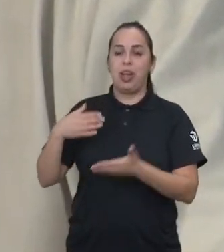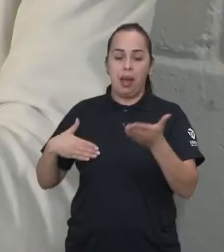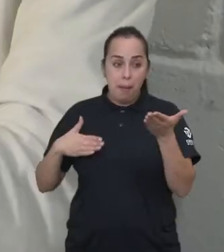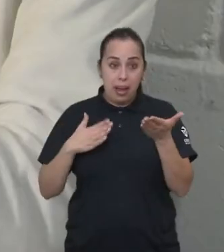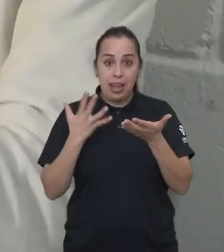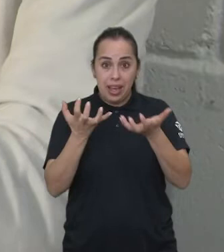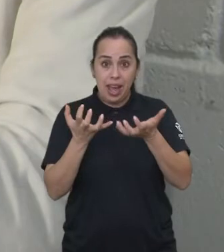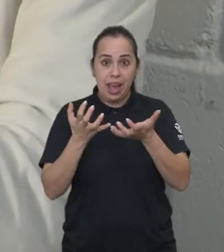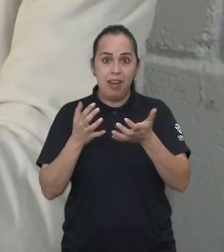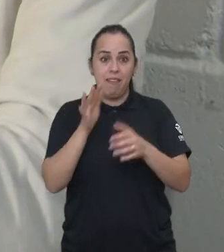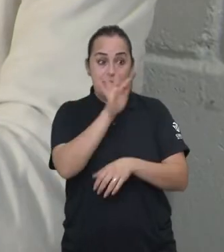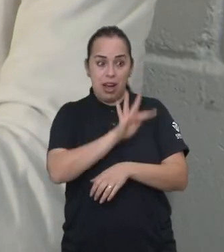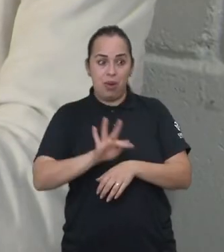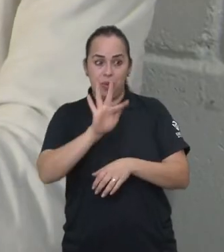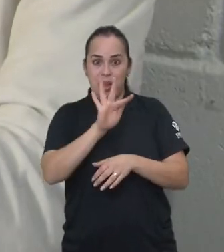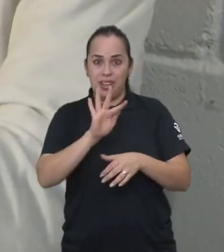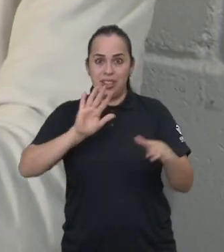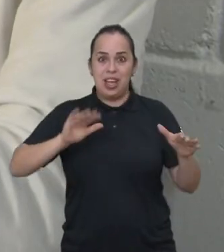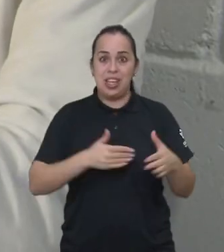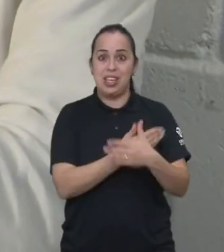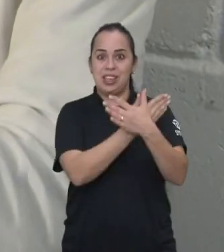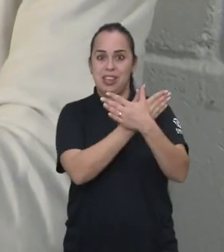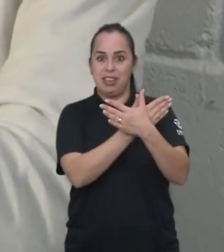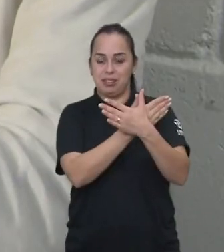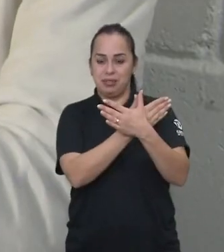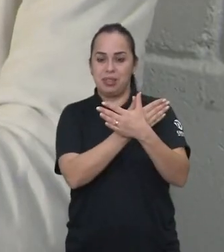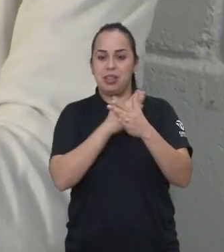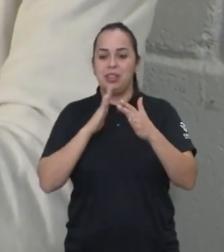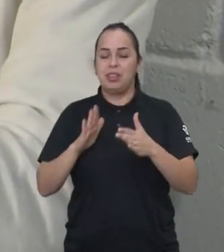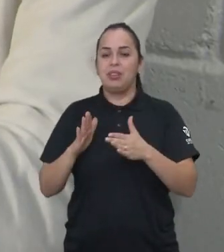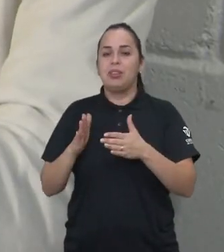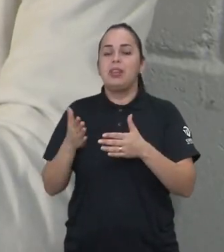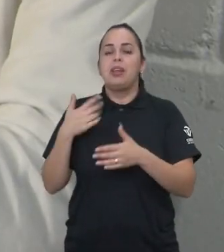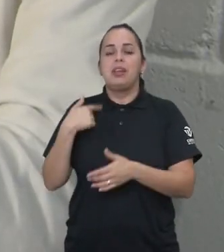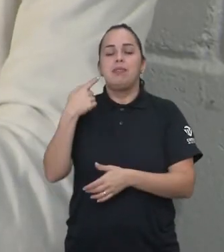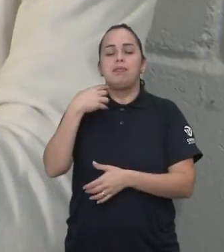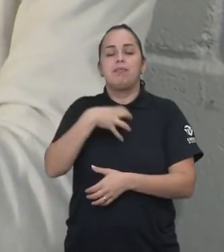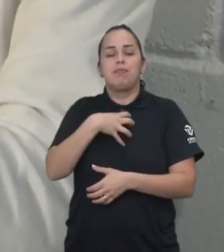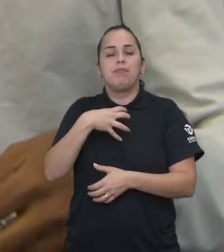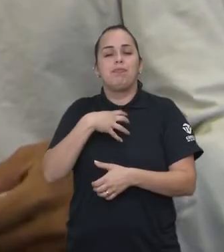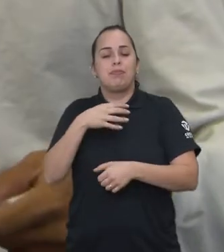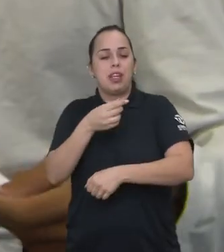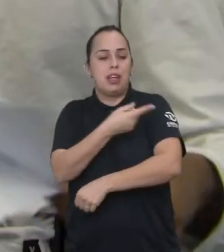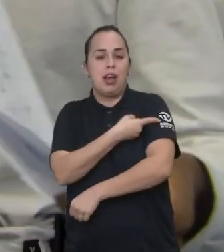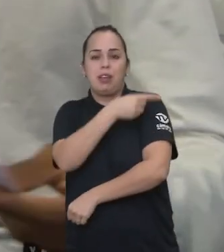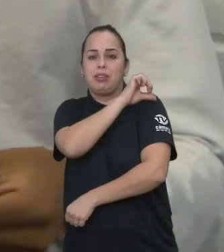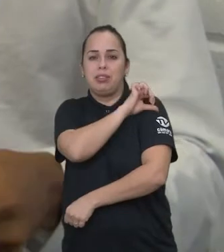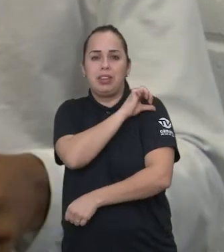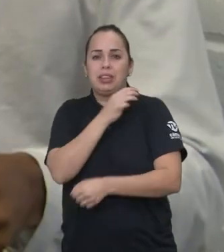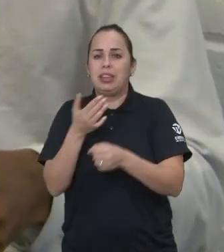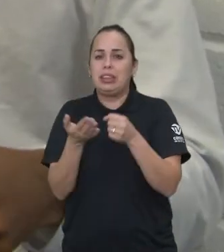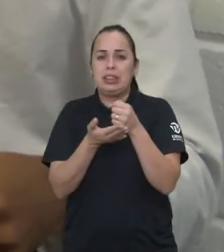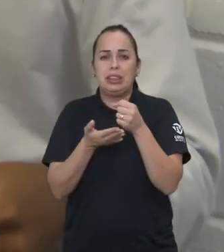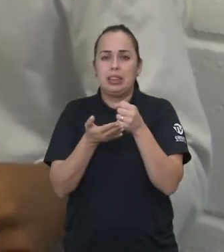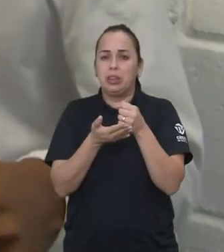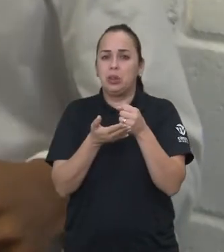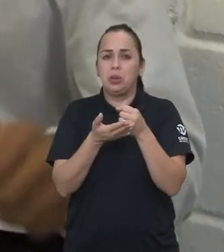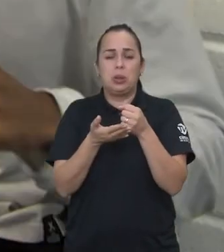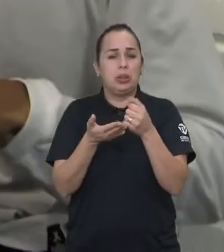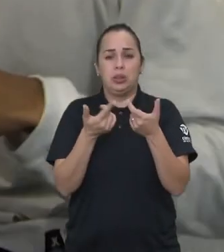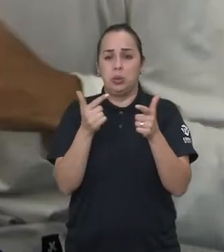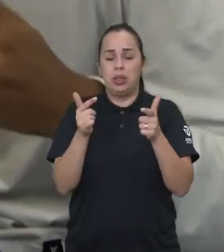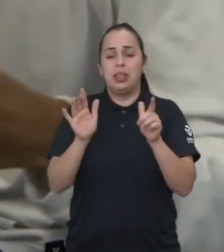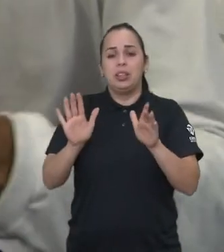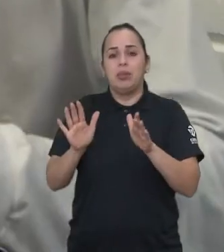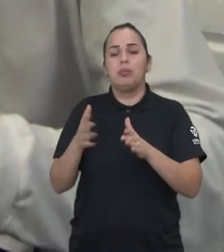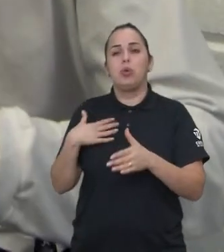entrar no ITA e sente que educação no ensino médio não Supre a base necessária para o vestibular o curso preparatório está